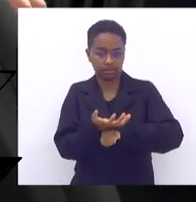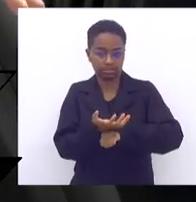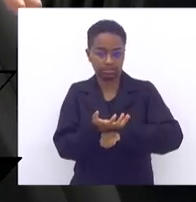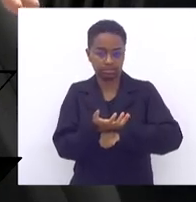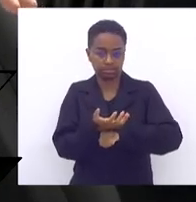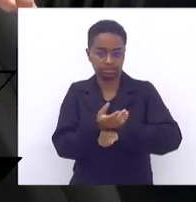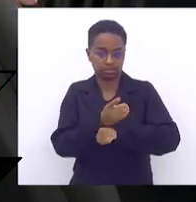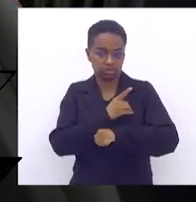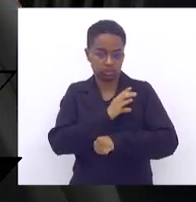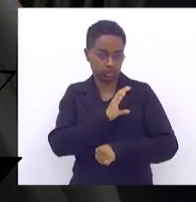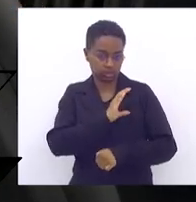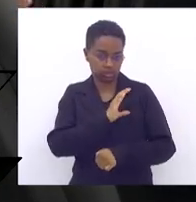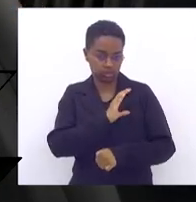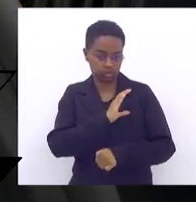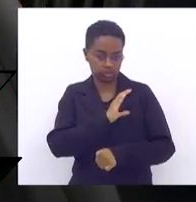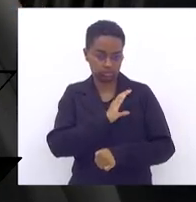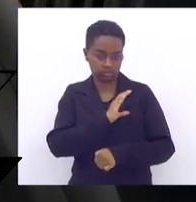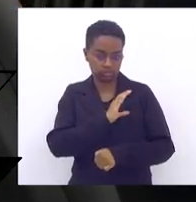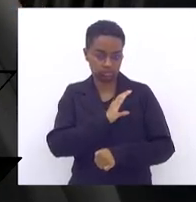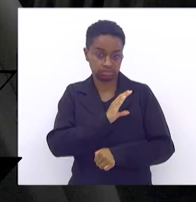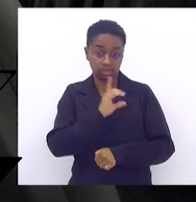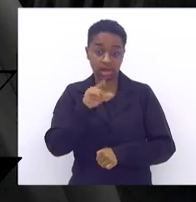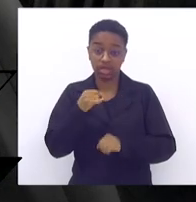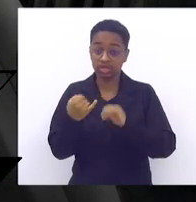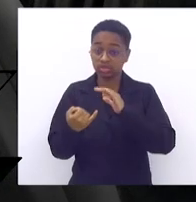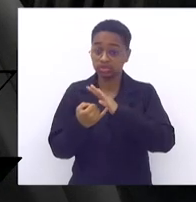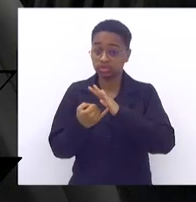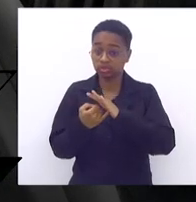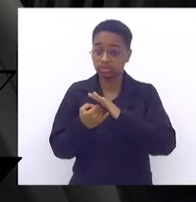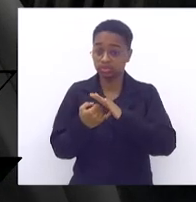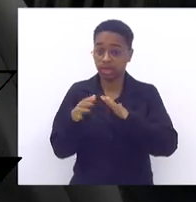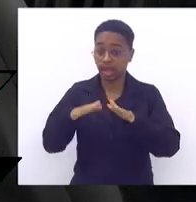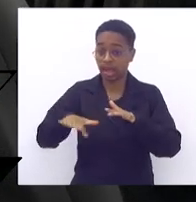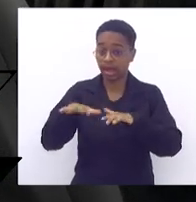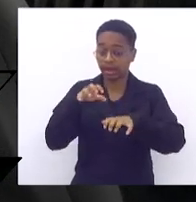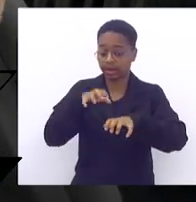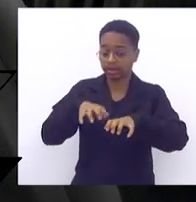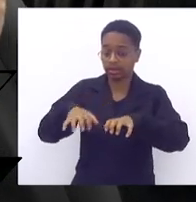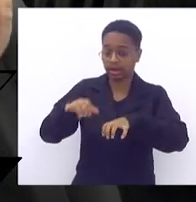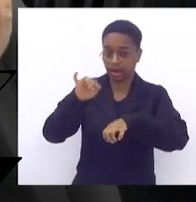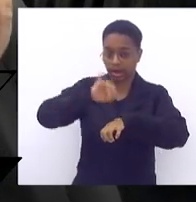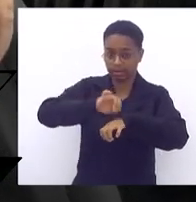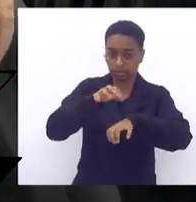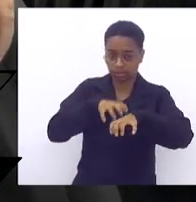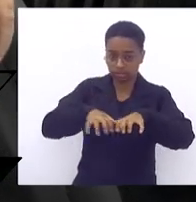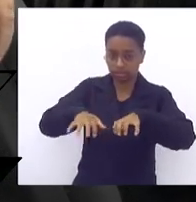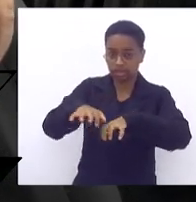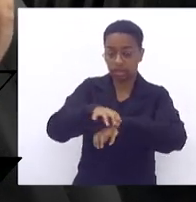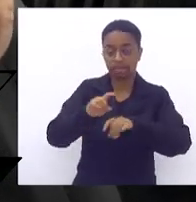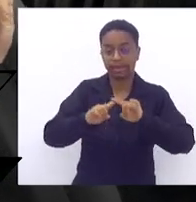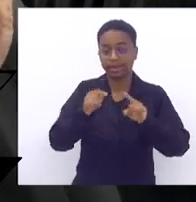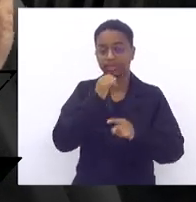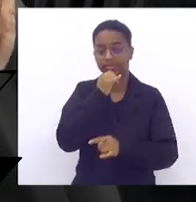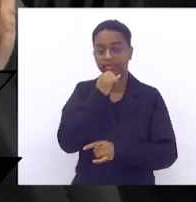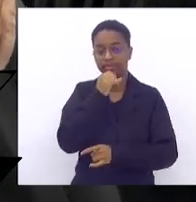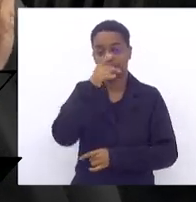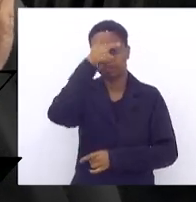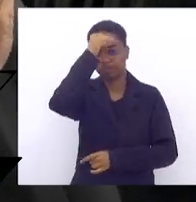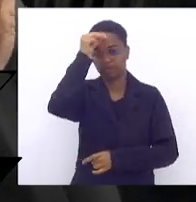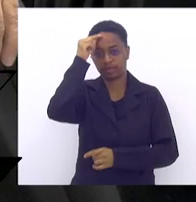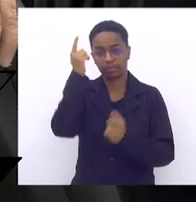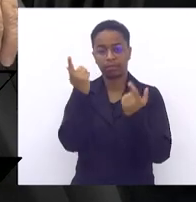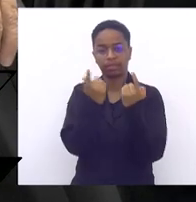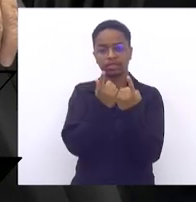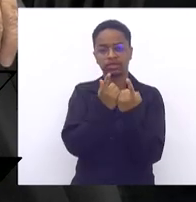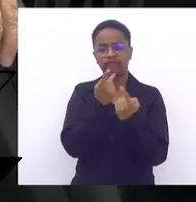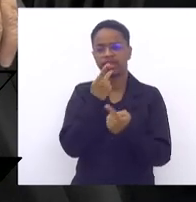Caxias. Ele é um instituto da região metropolitana. Aí o prefeito de Magé diz assim: ué, por